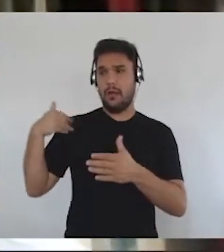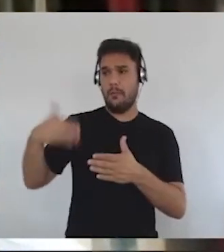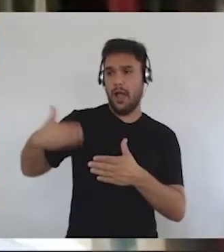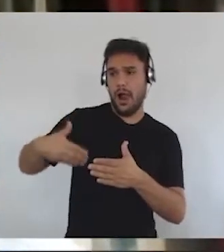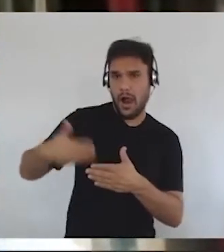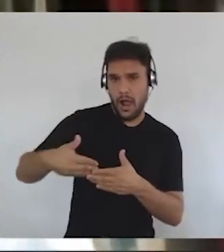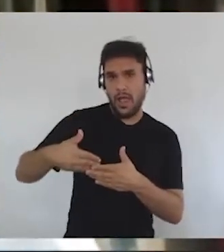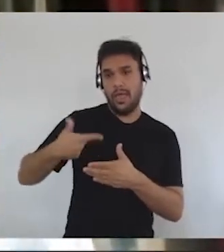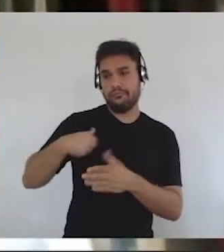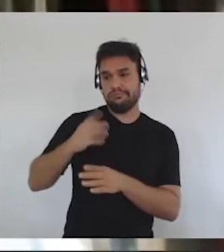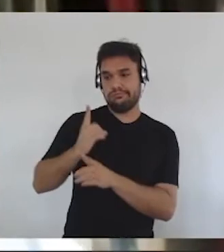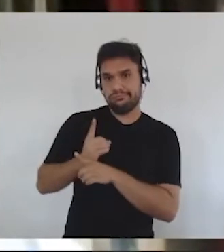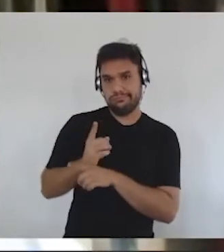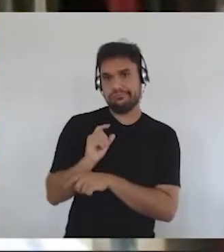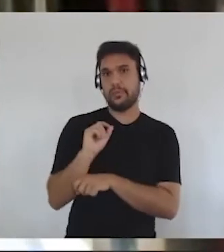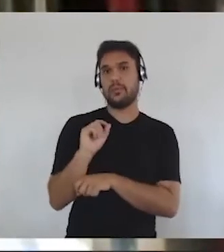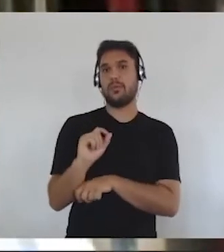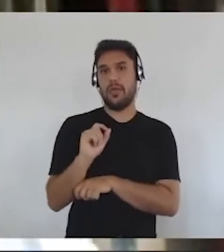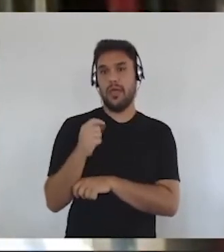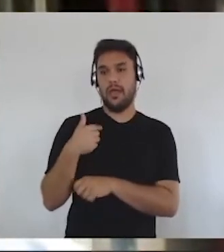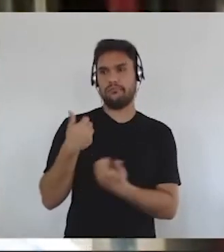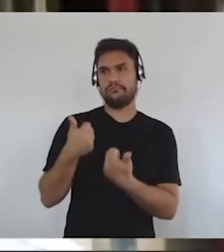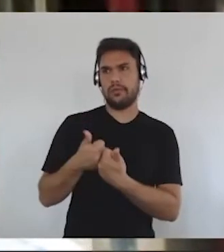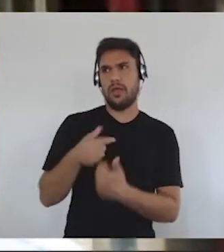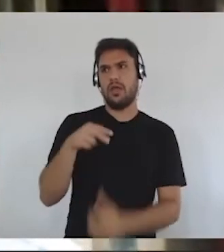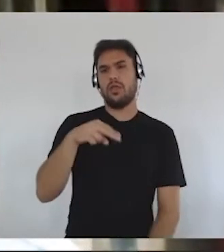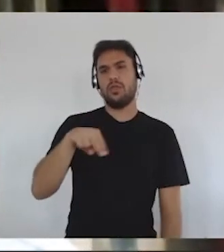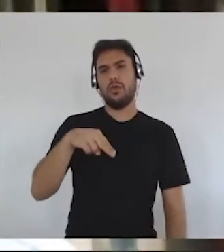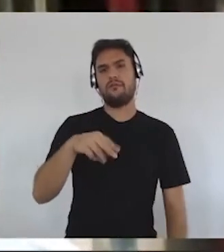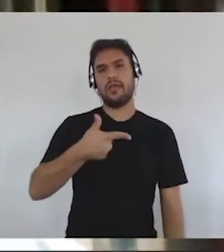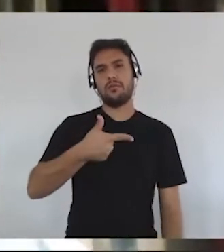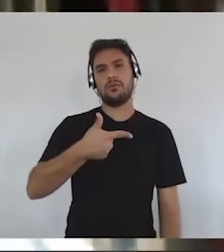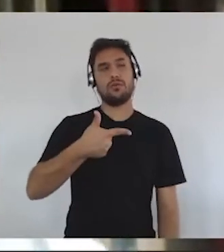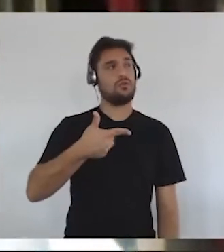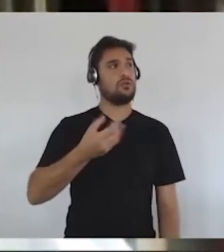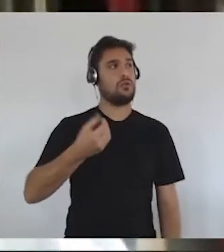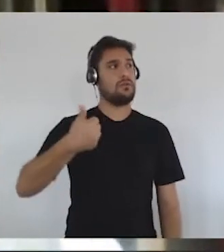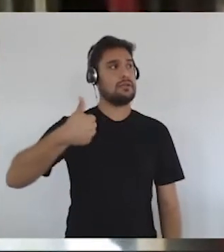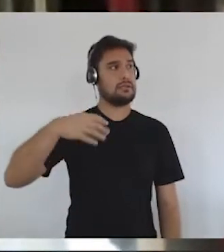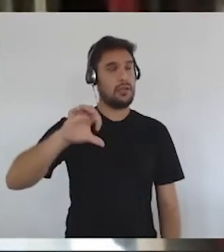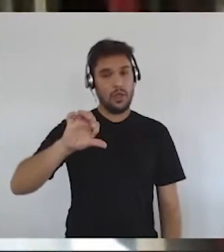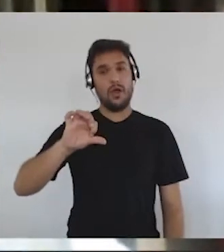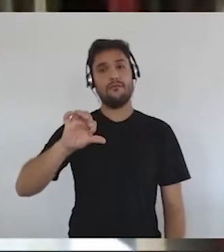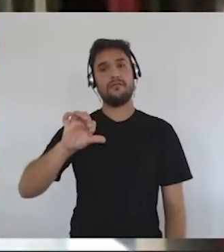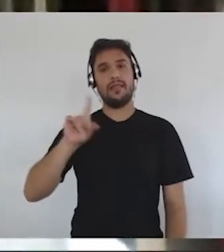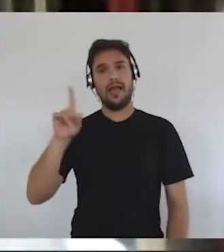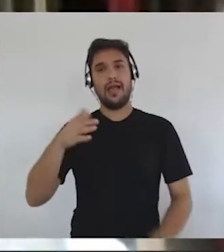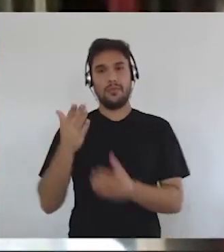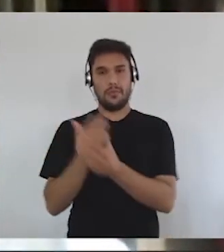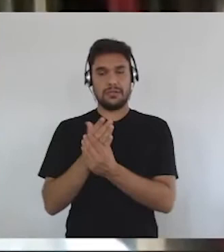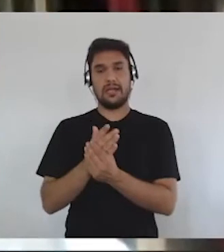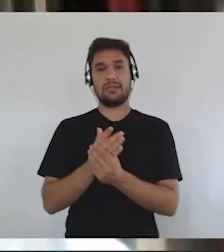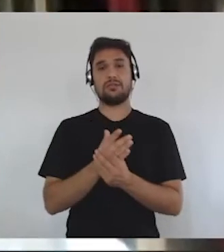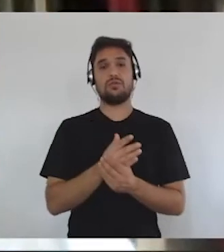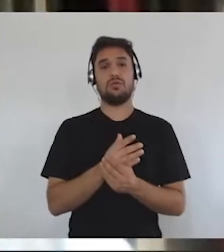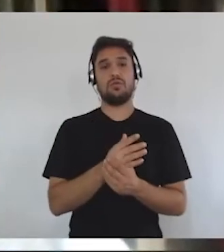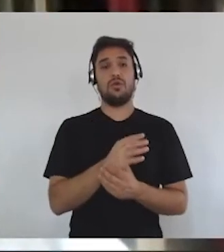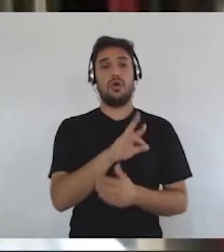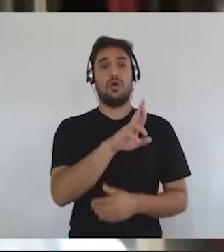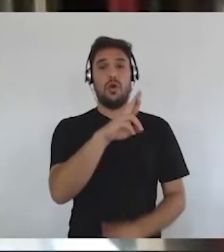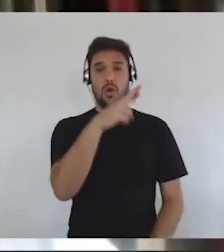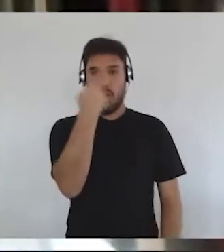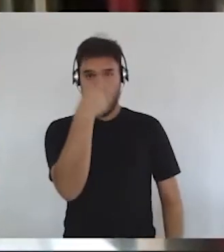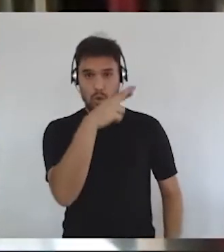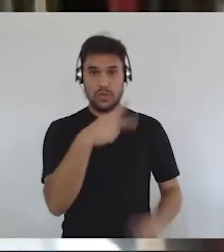as surpresas. Recentemente, em novembro de 2019, no famoso caso República da